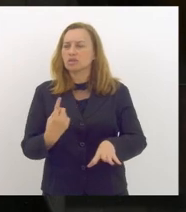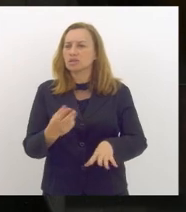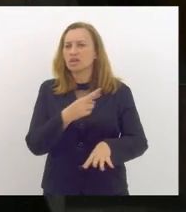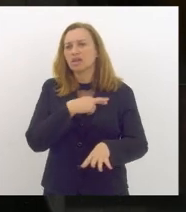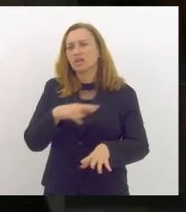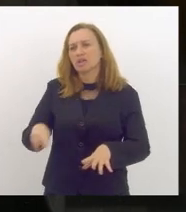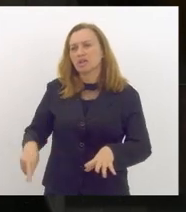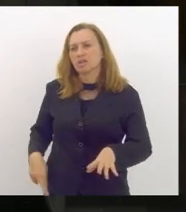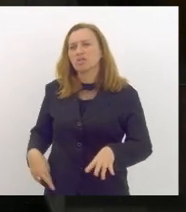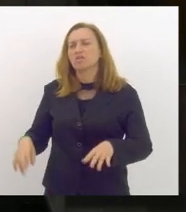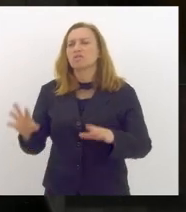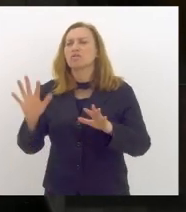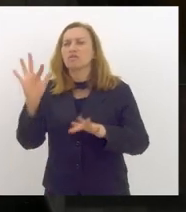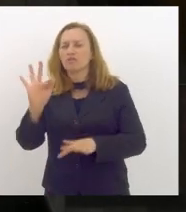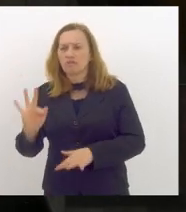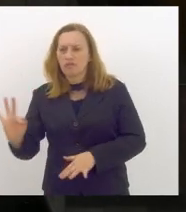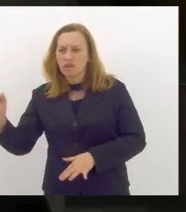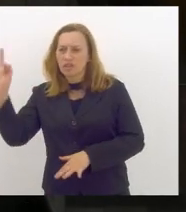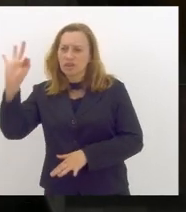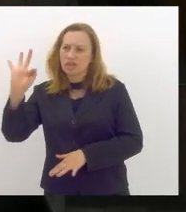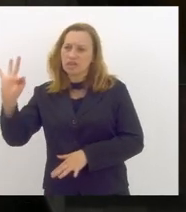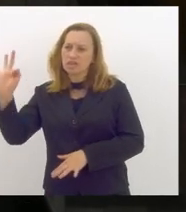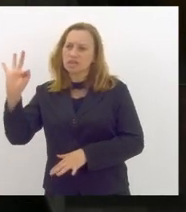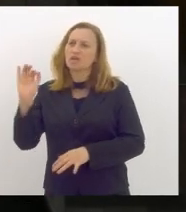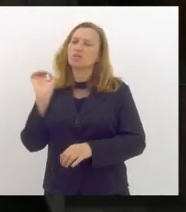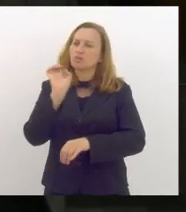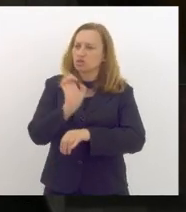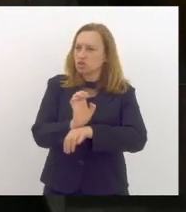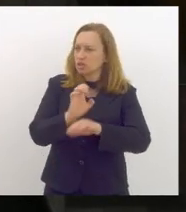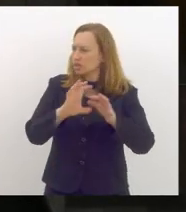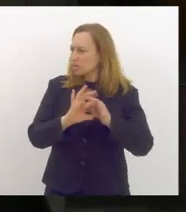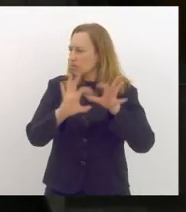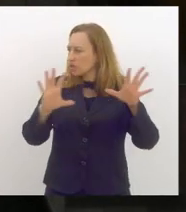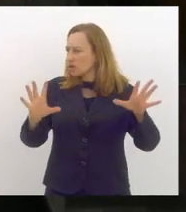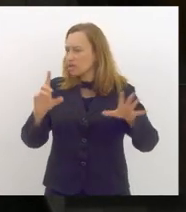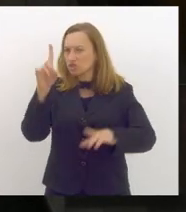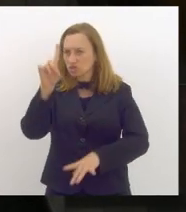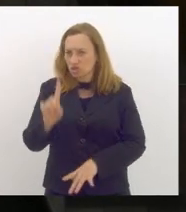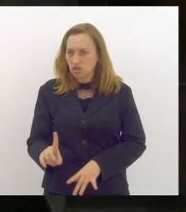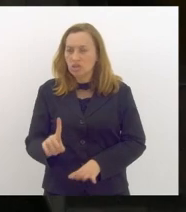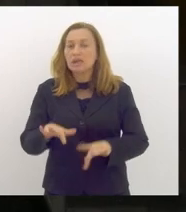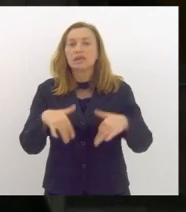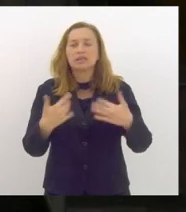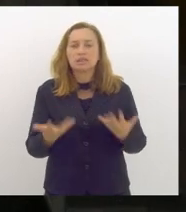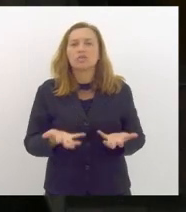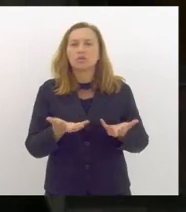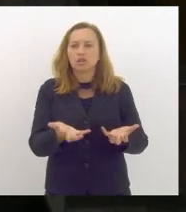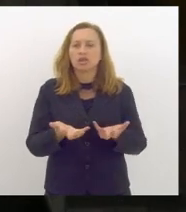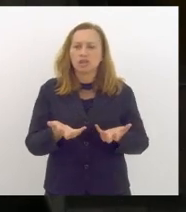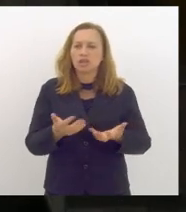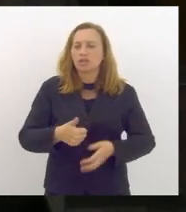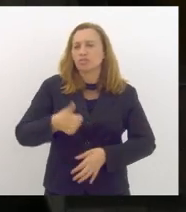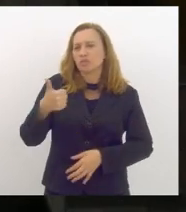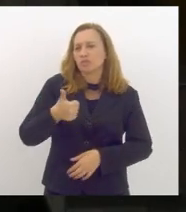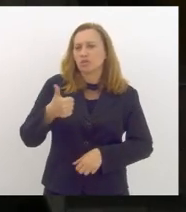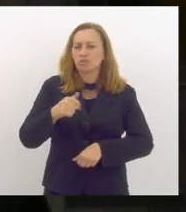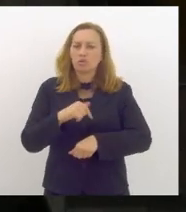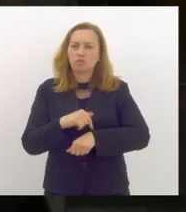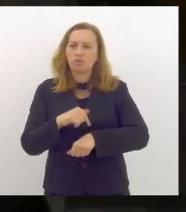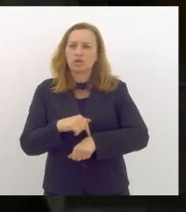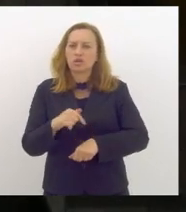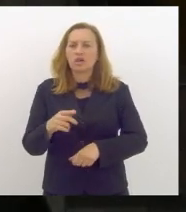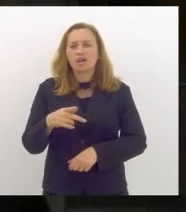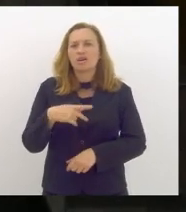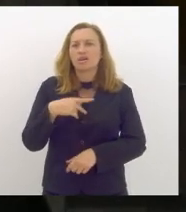a nossa Federação e o estado democrático de direito estão criando primeiro.